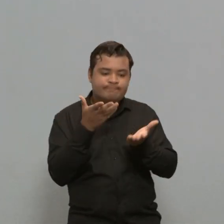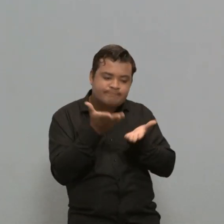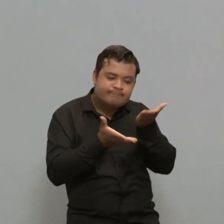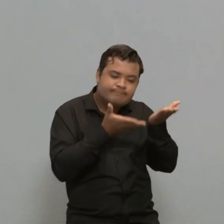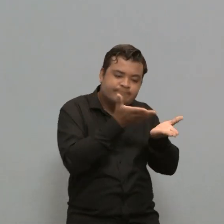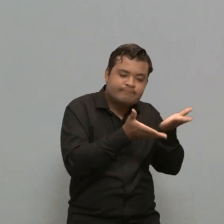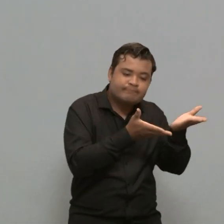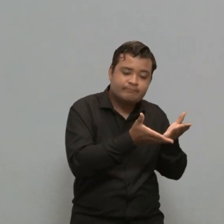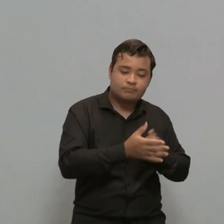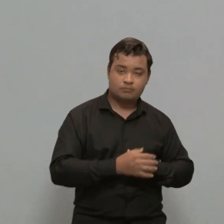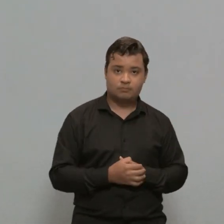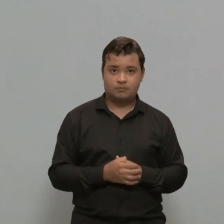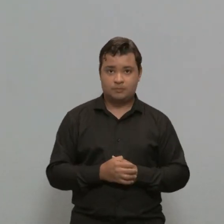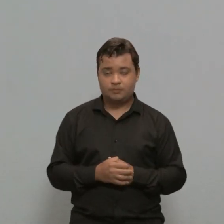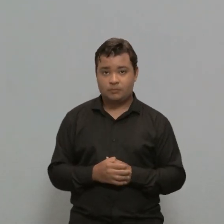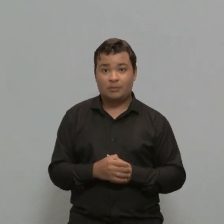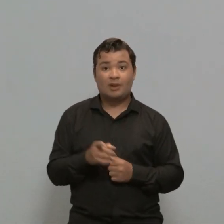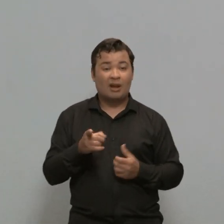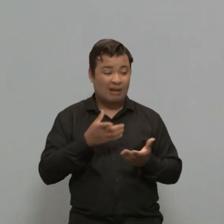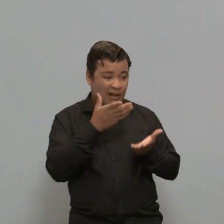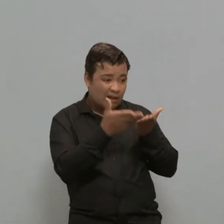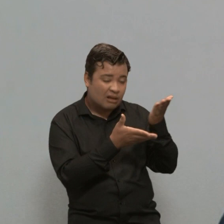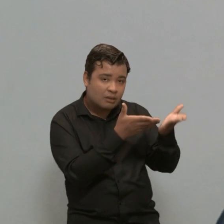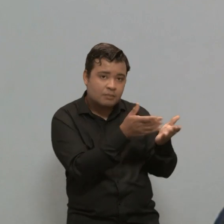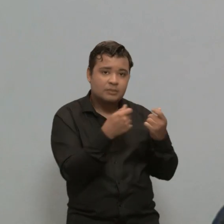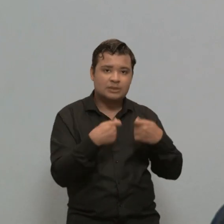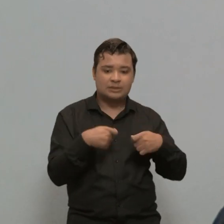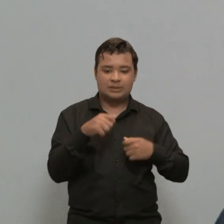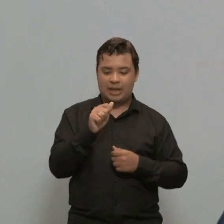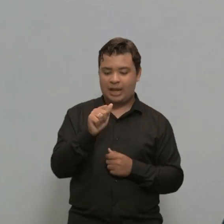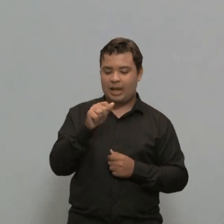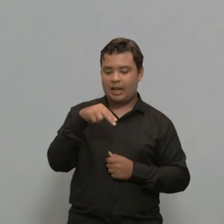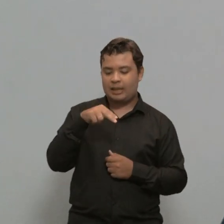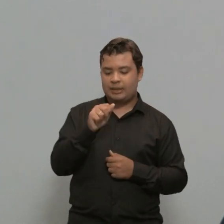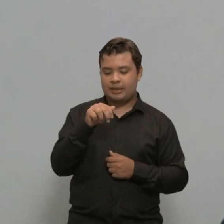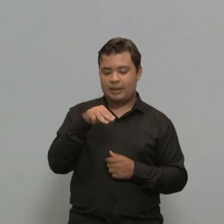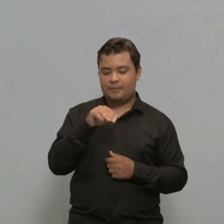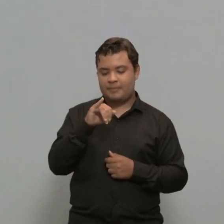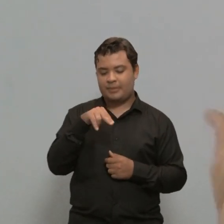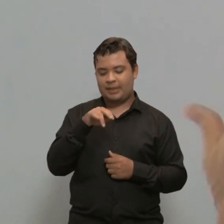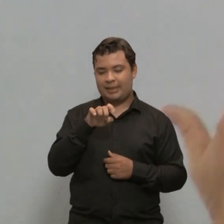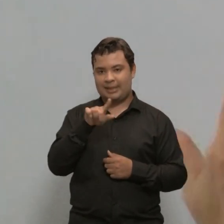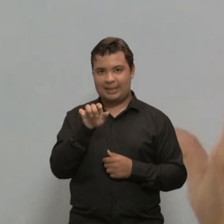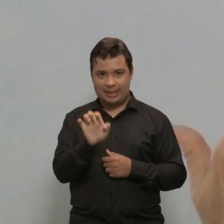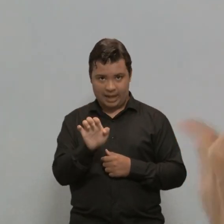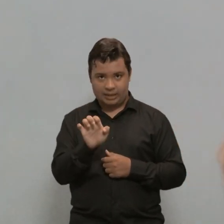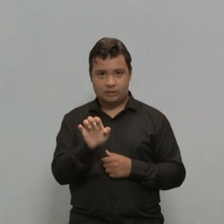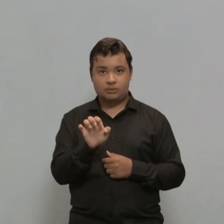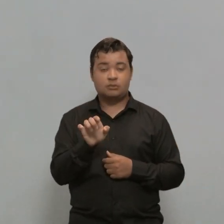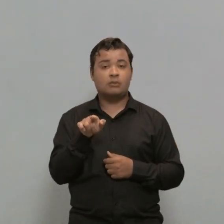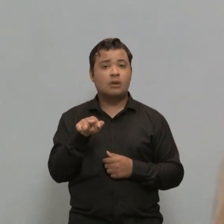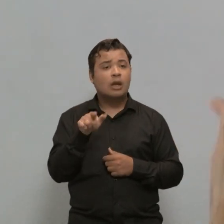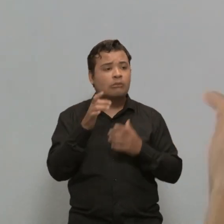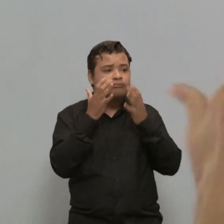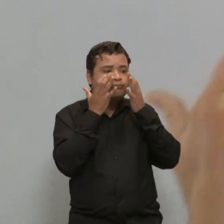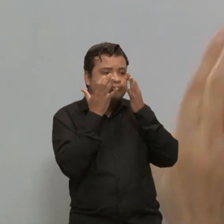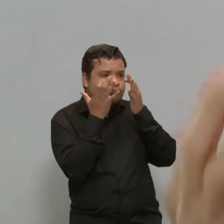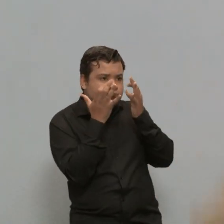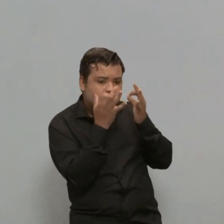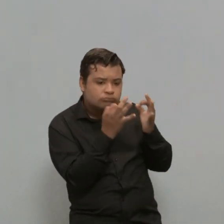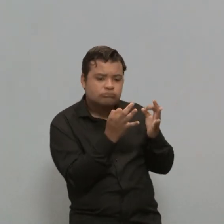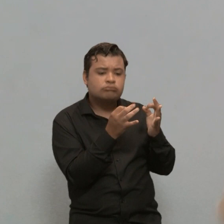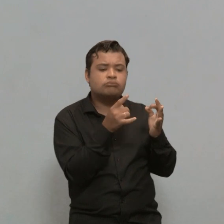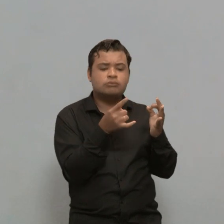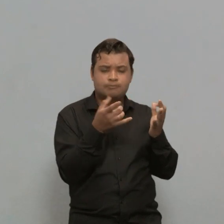Durante o atendimento, fazer anamnese. Então, fazer anamnese de uma forma com uma escuta qualificada, que a pessoa esteja